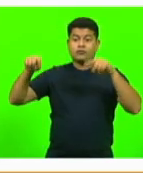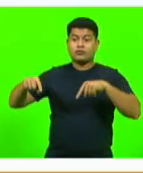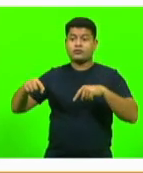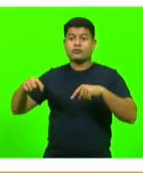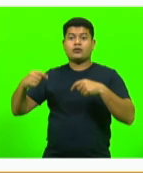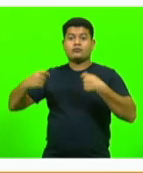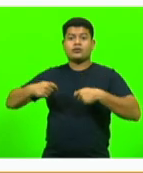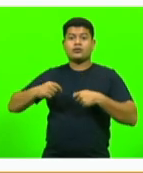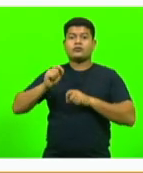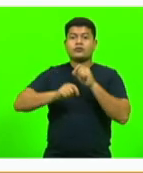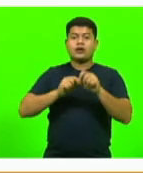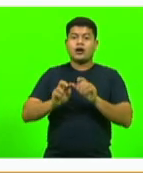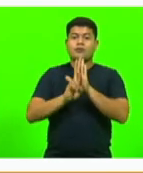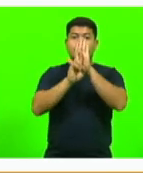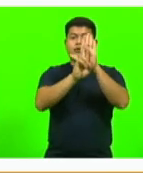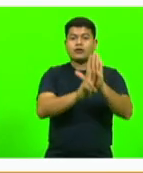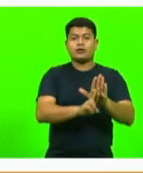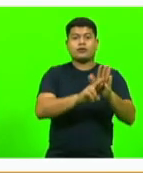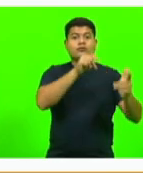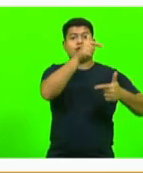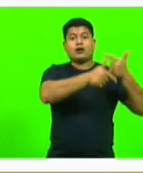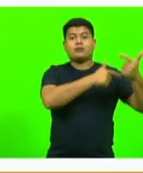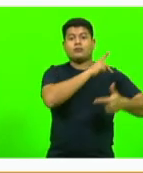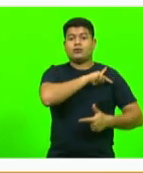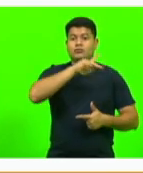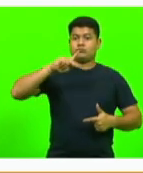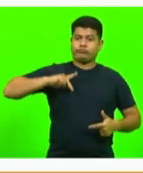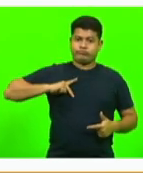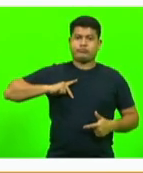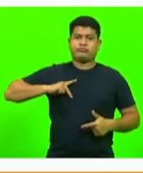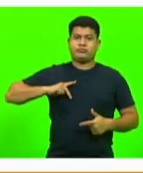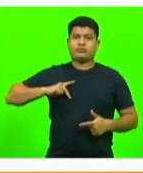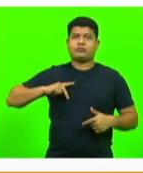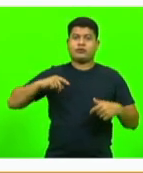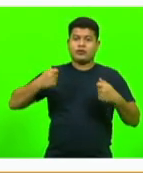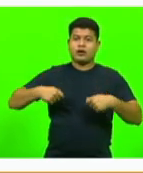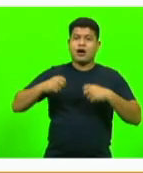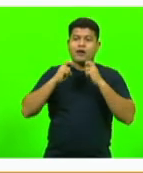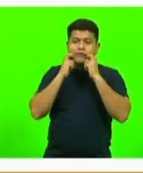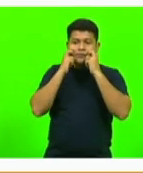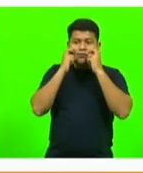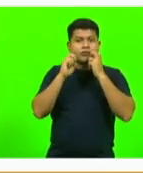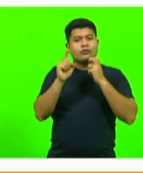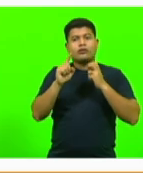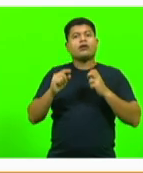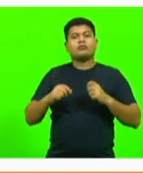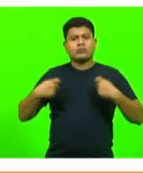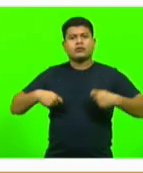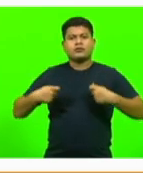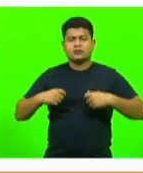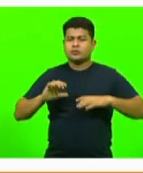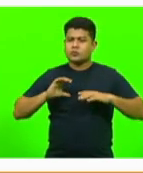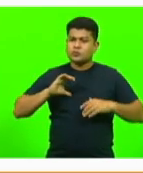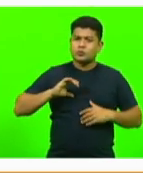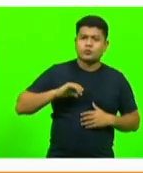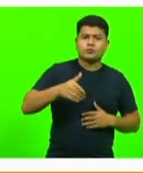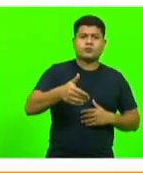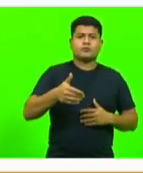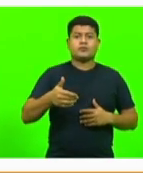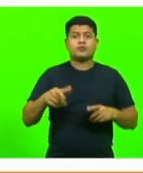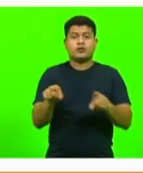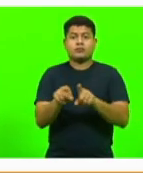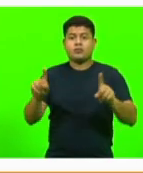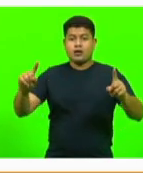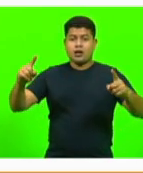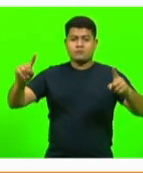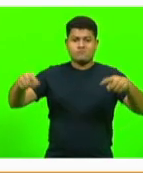o serviço público e não tem vergonha disso Isso é fundamental a gente fazer a outra questão é a gente precisa ampliar o debate